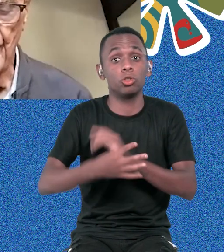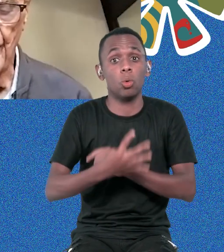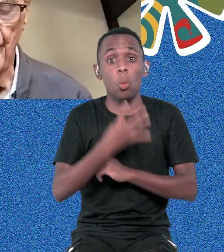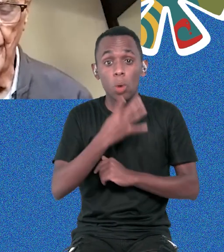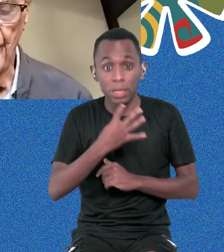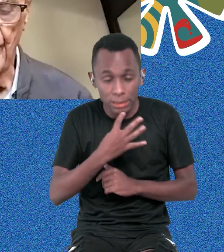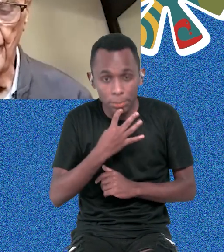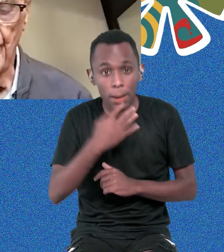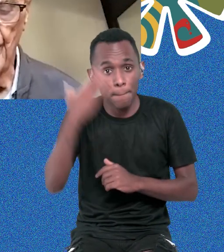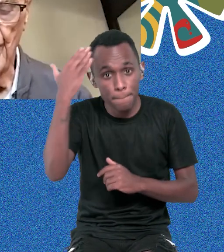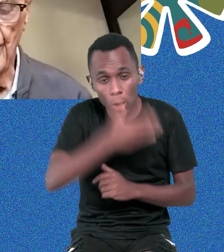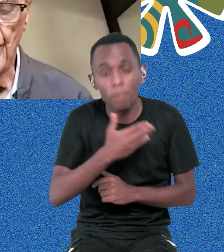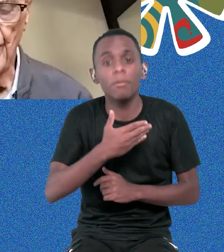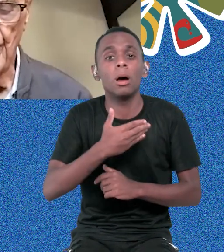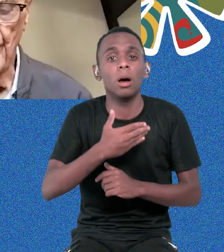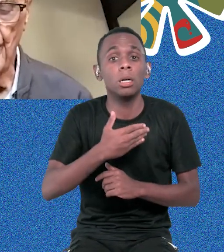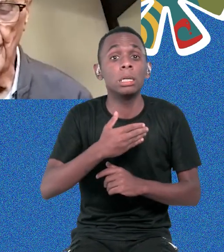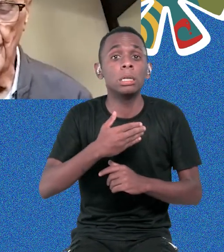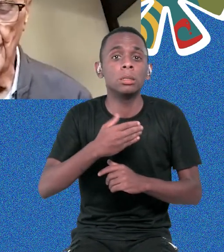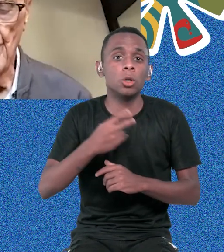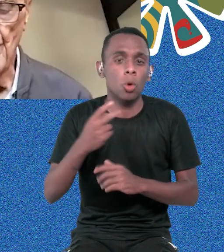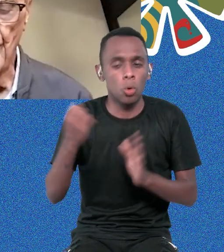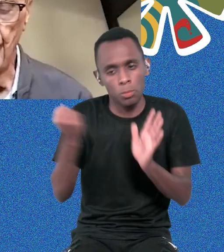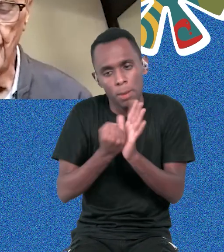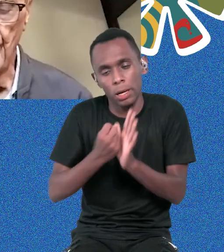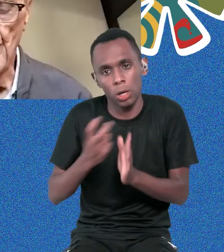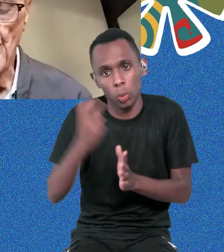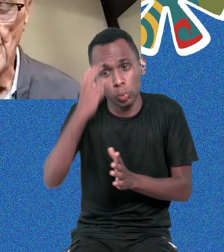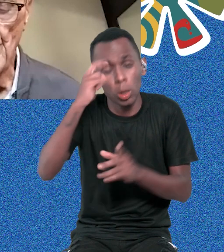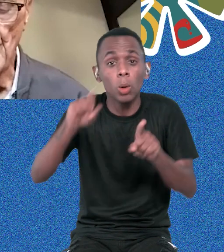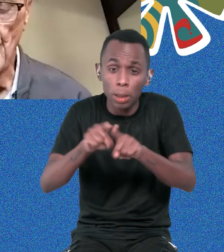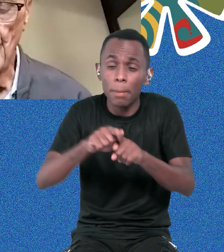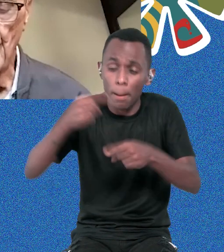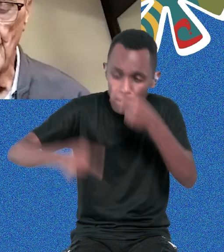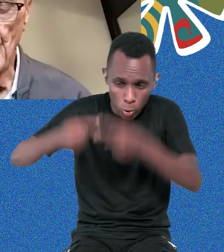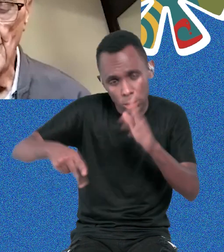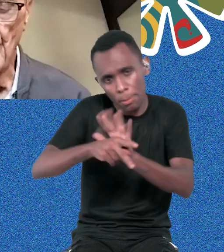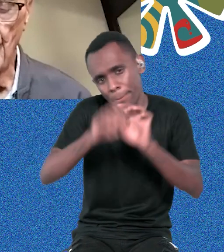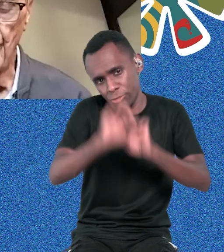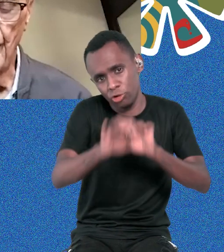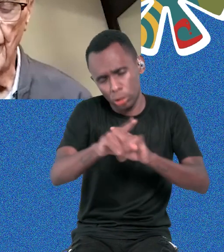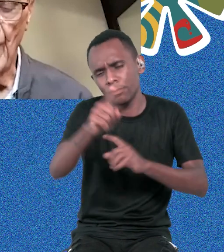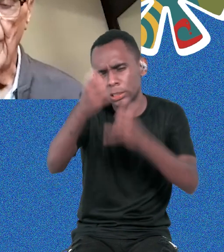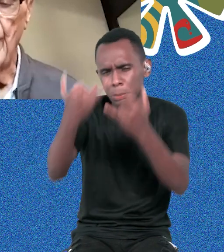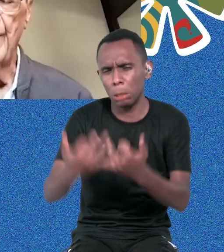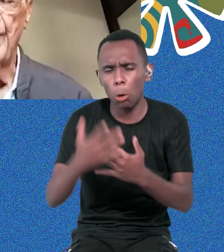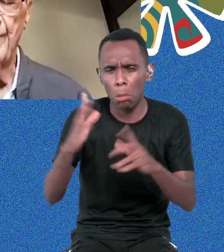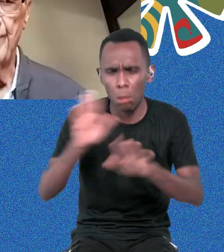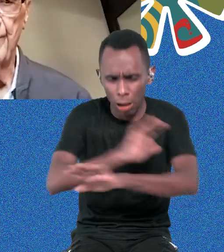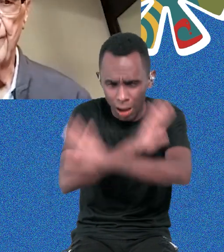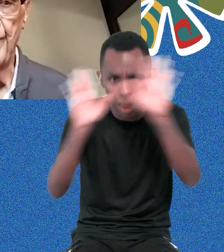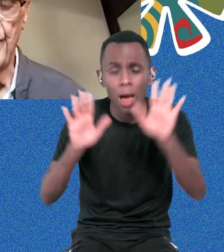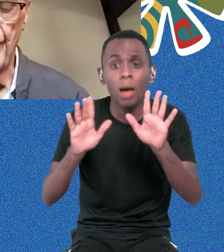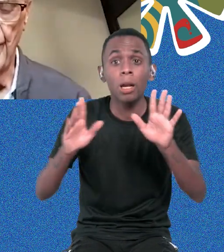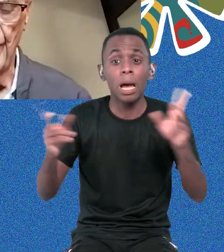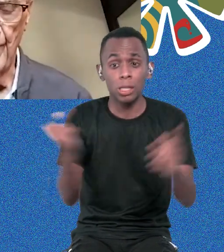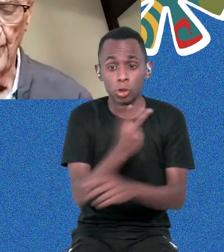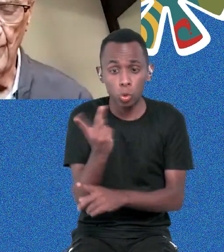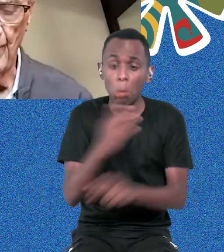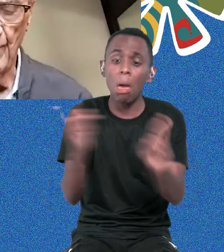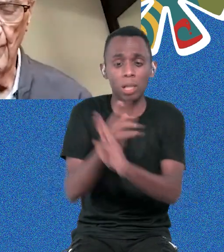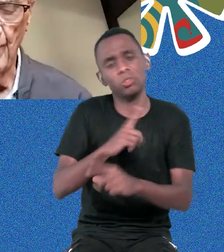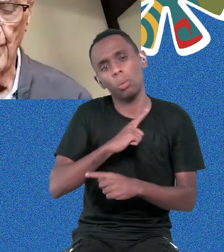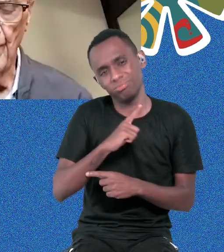patrimônio cultural, seja a própria política de educação, né? E como você bem colocou, elas se